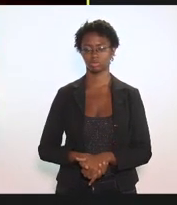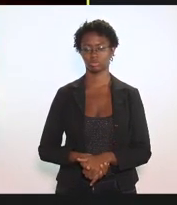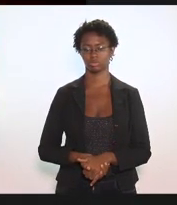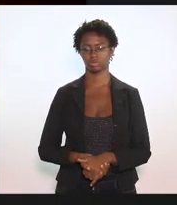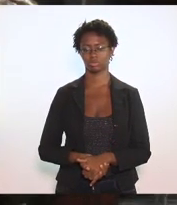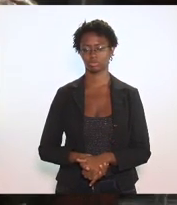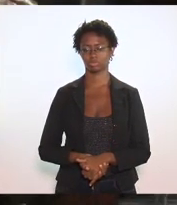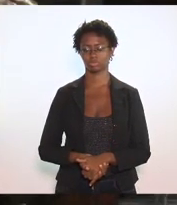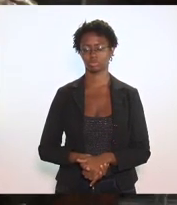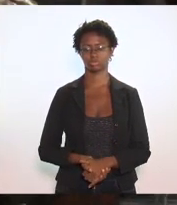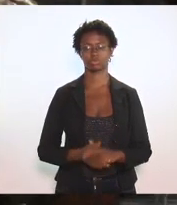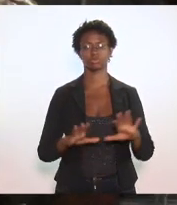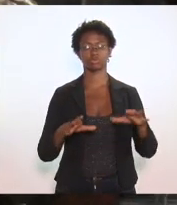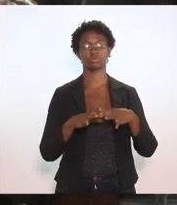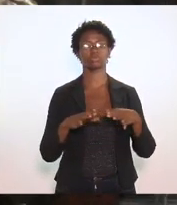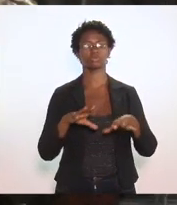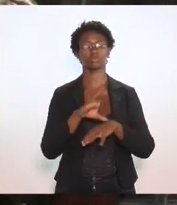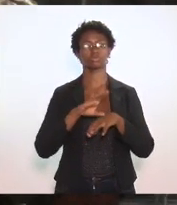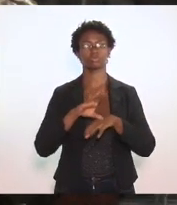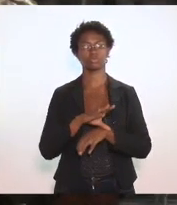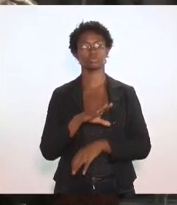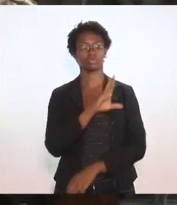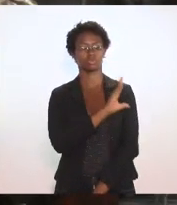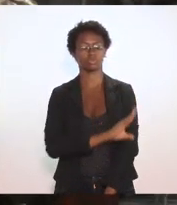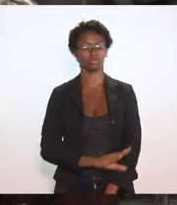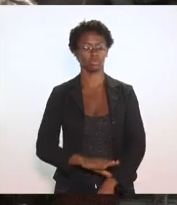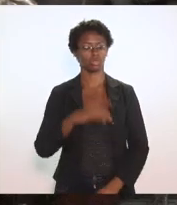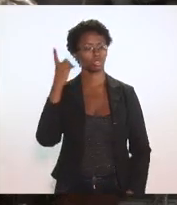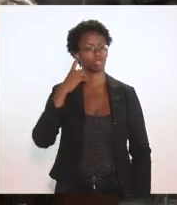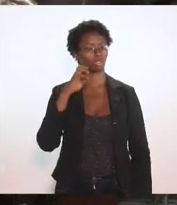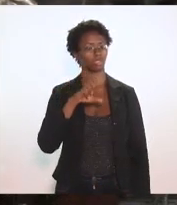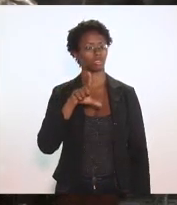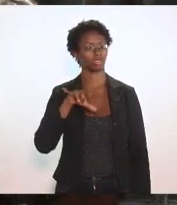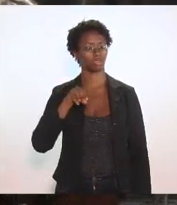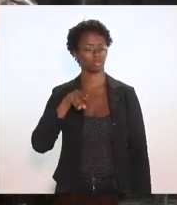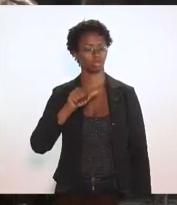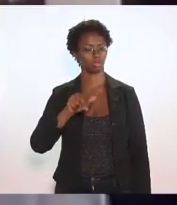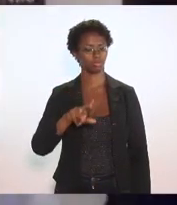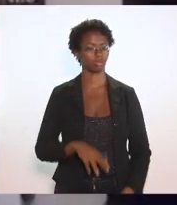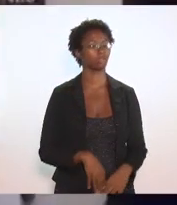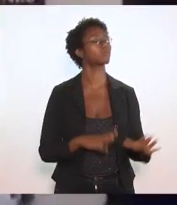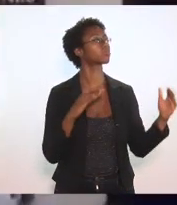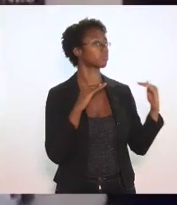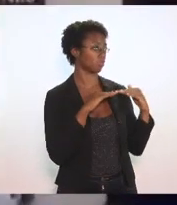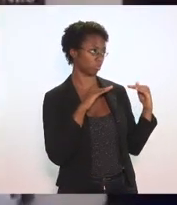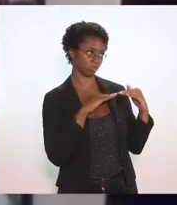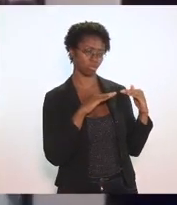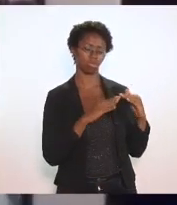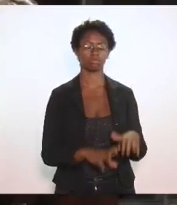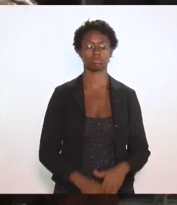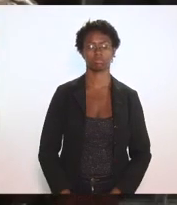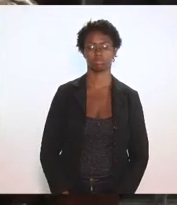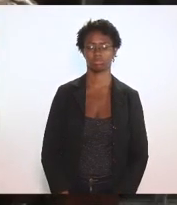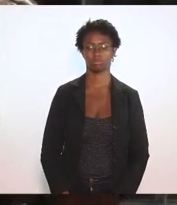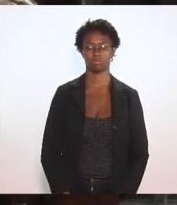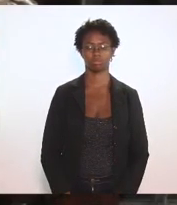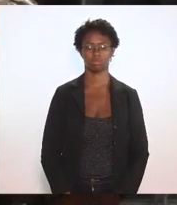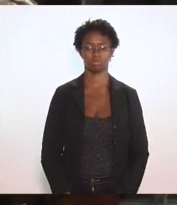Pela Comissão de Cultura, Tadeu Omar. Presidente, o parecer é favorável.